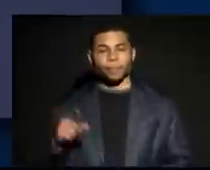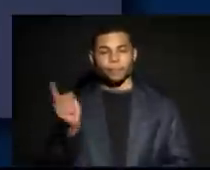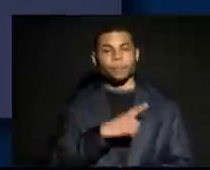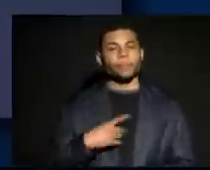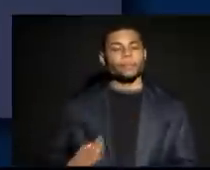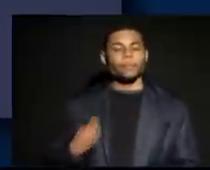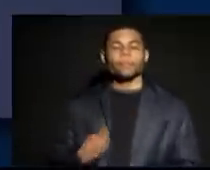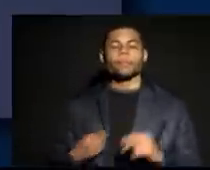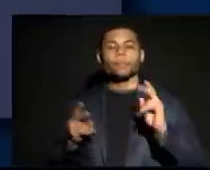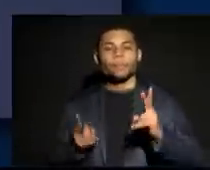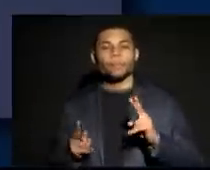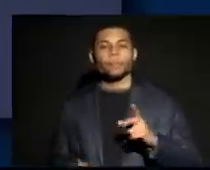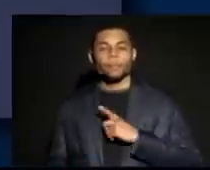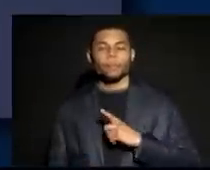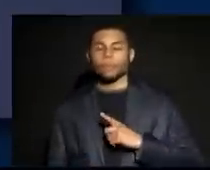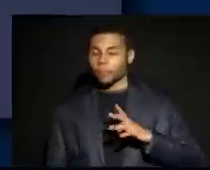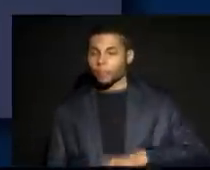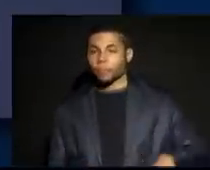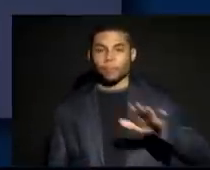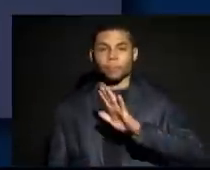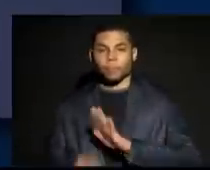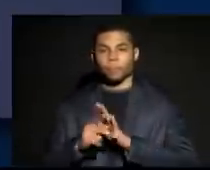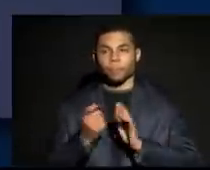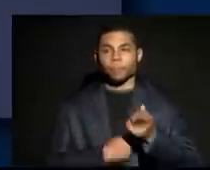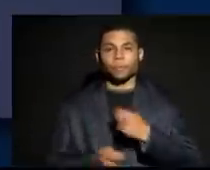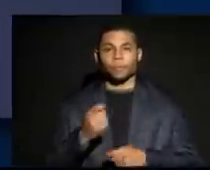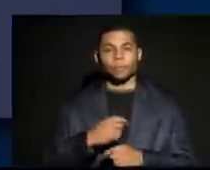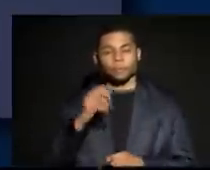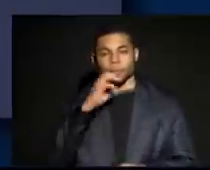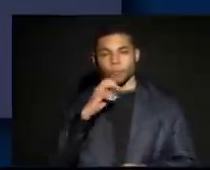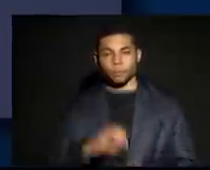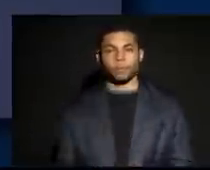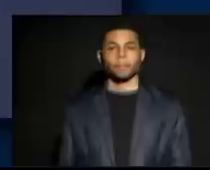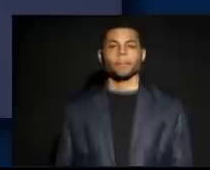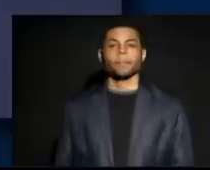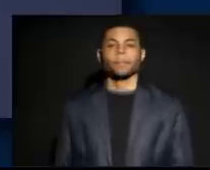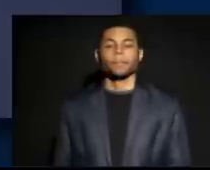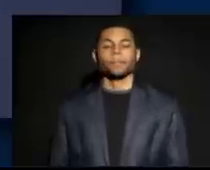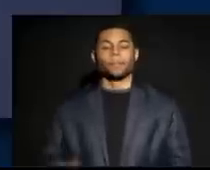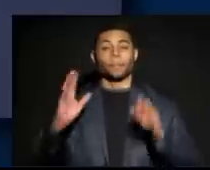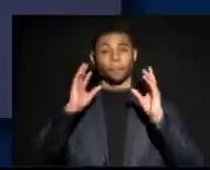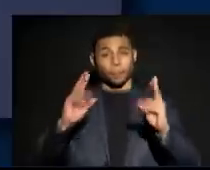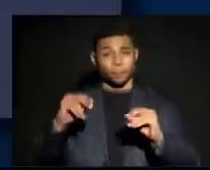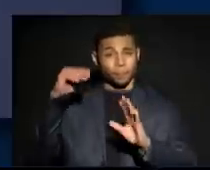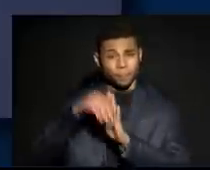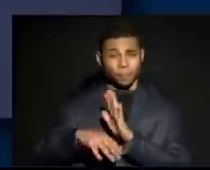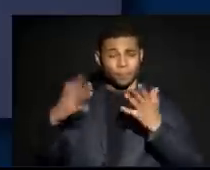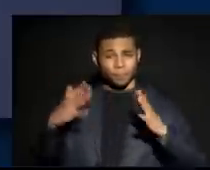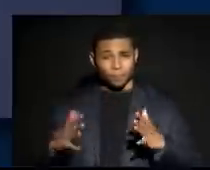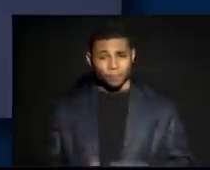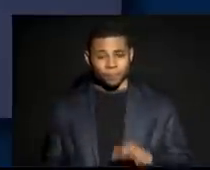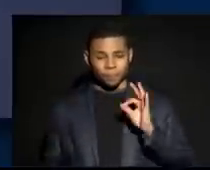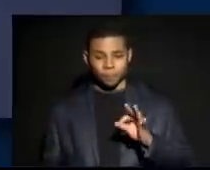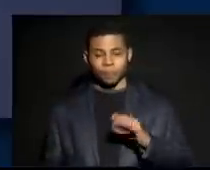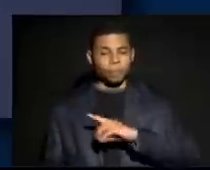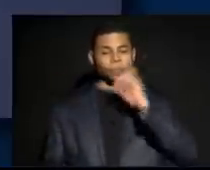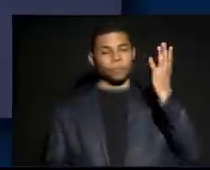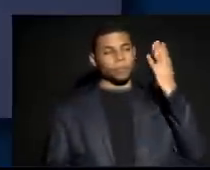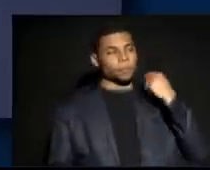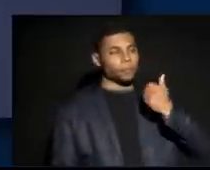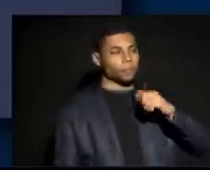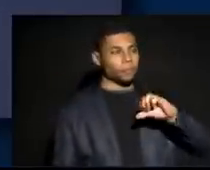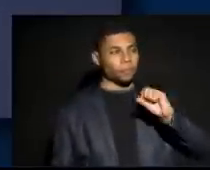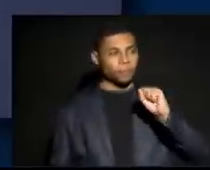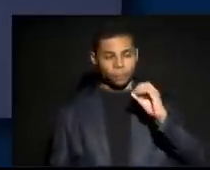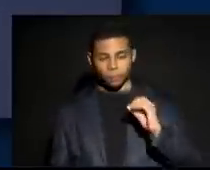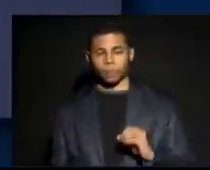que tá tendo vamos ver o efeito clássico de mercado emergente né porque todas as crises de mercado emergente não é o desde os